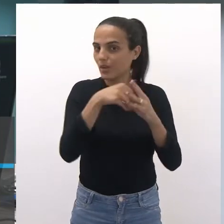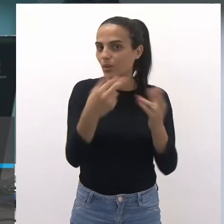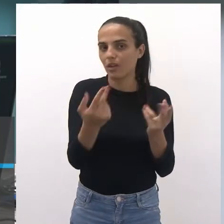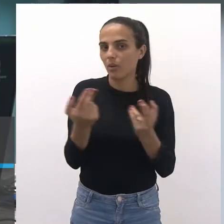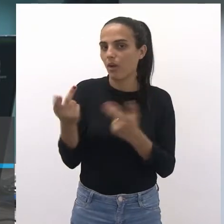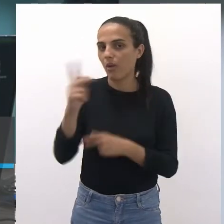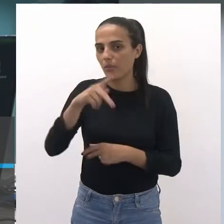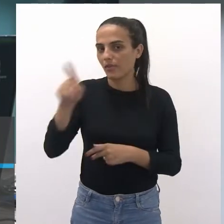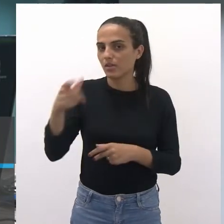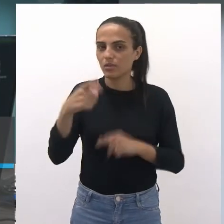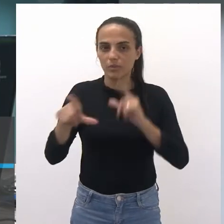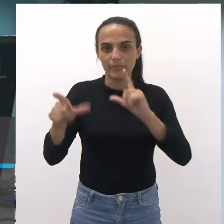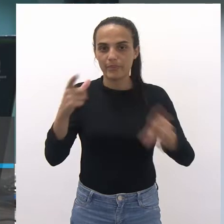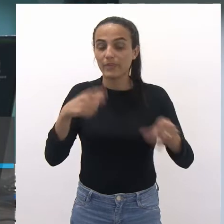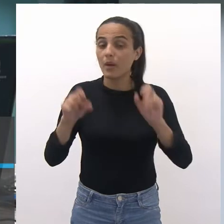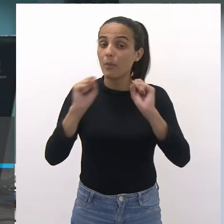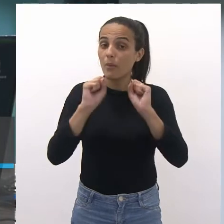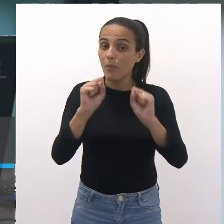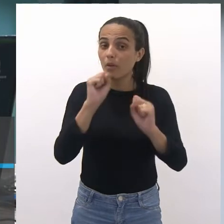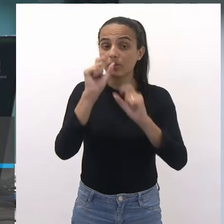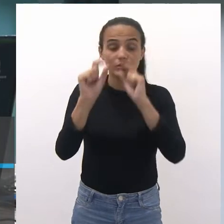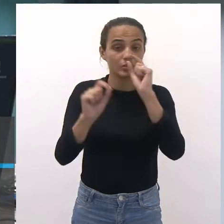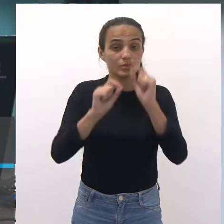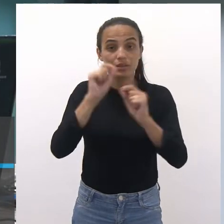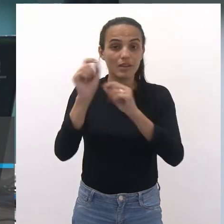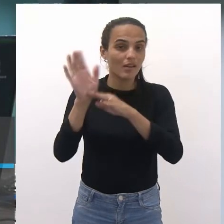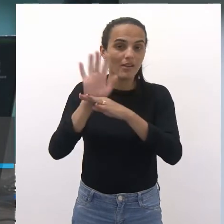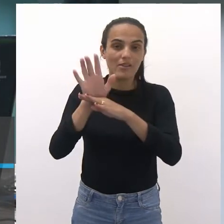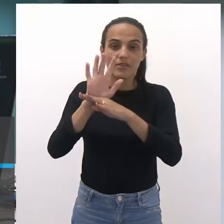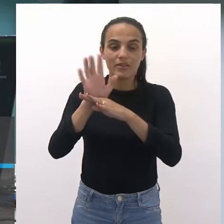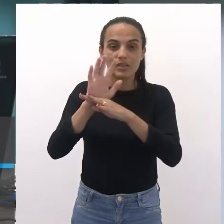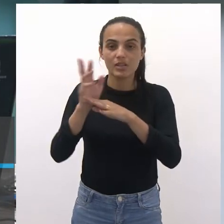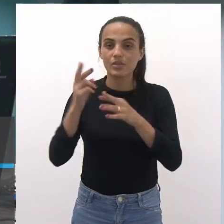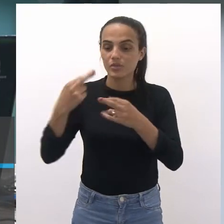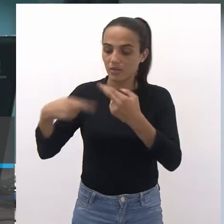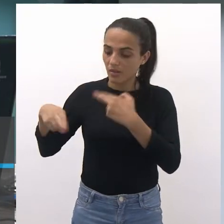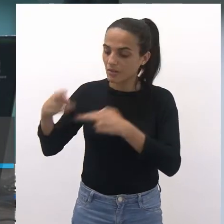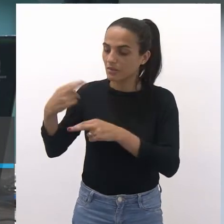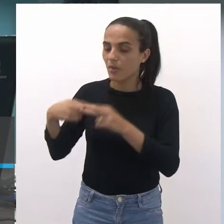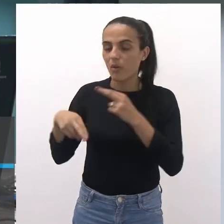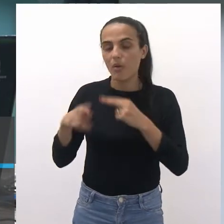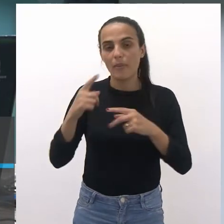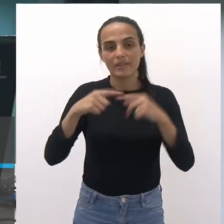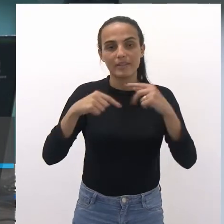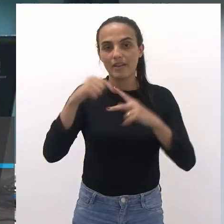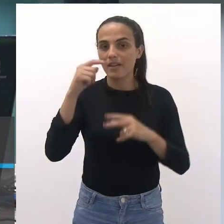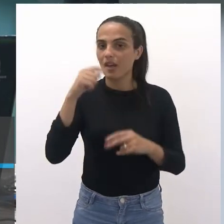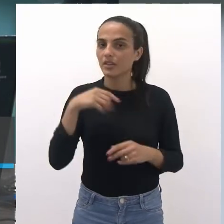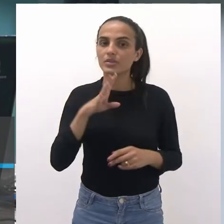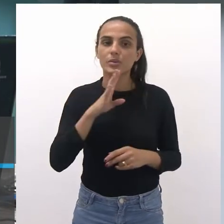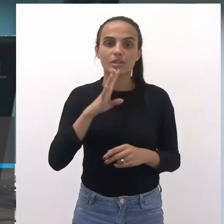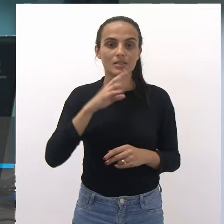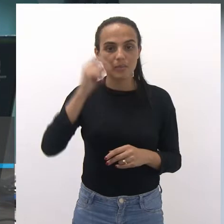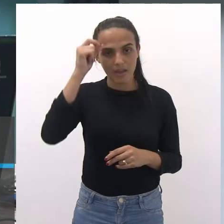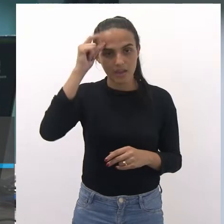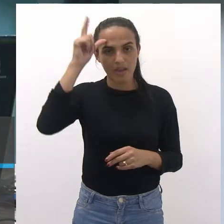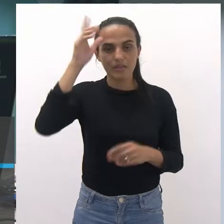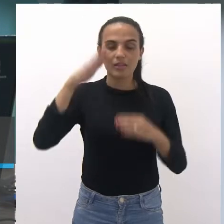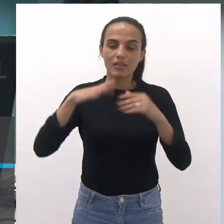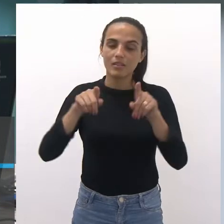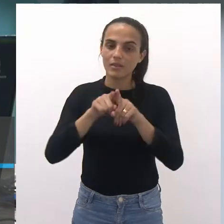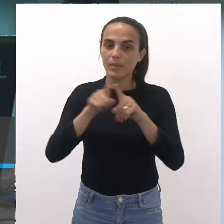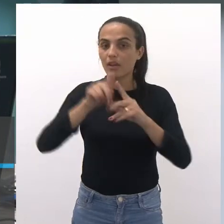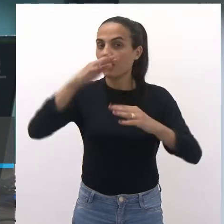determinado vídeo relacionando a determinados objetos de conhecimento, determinadas habilidades, ou até